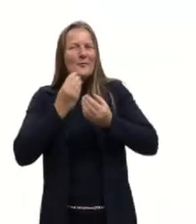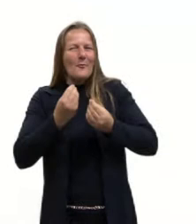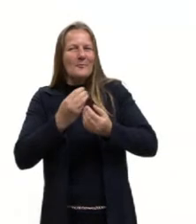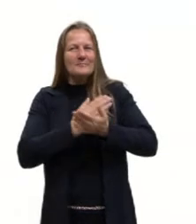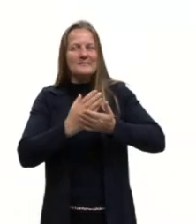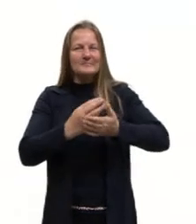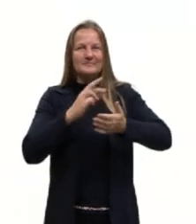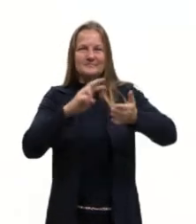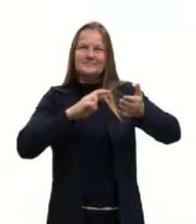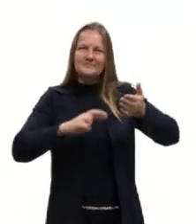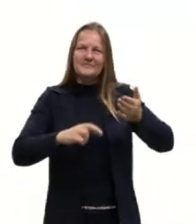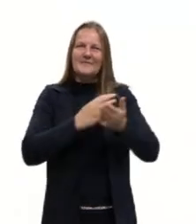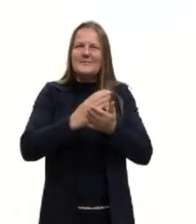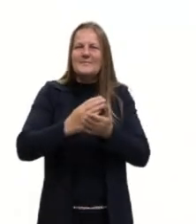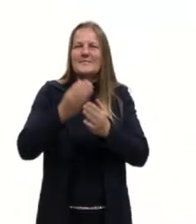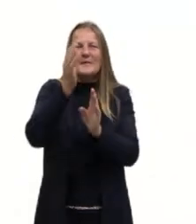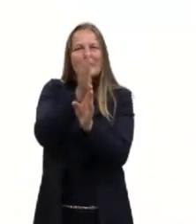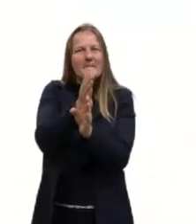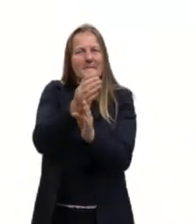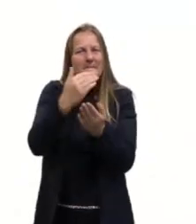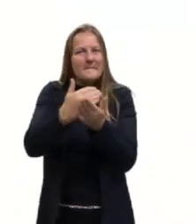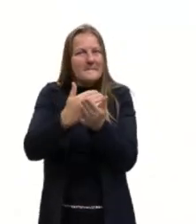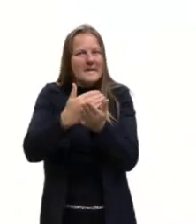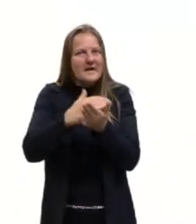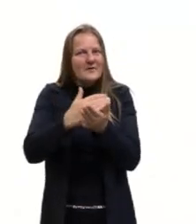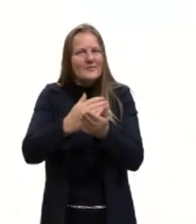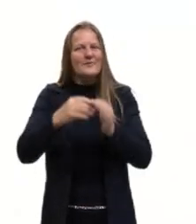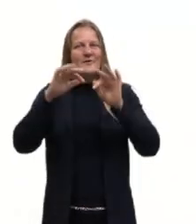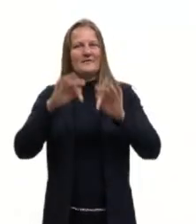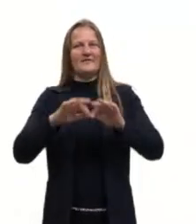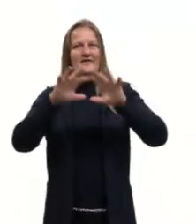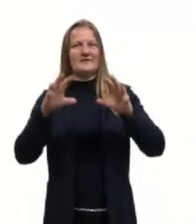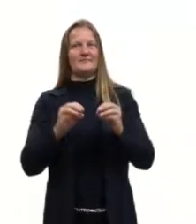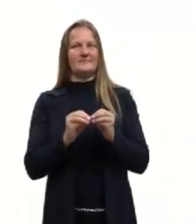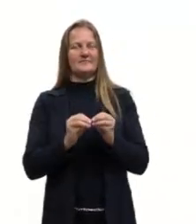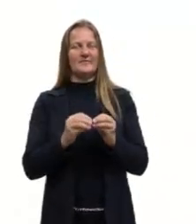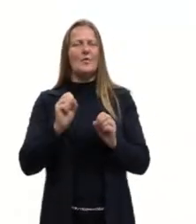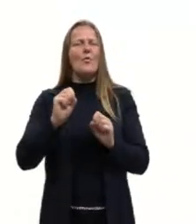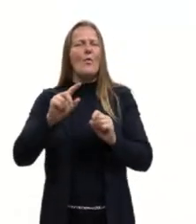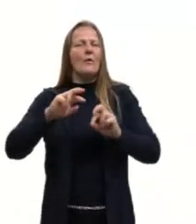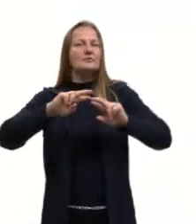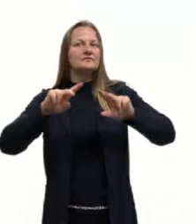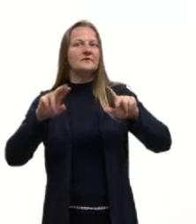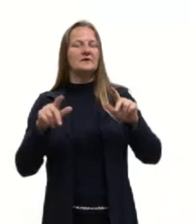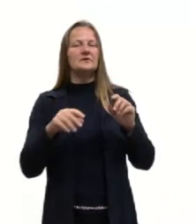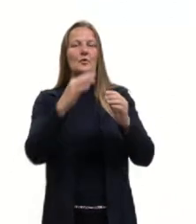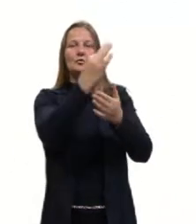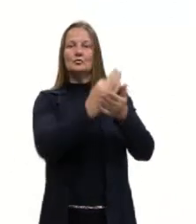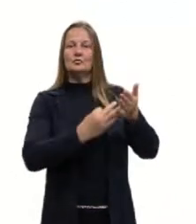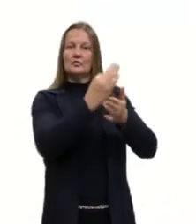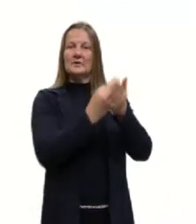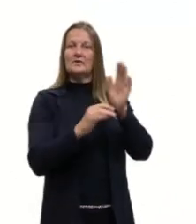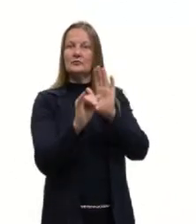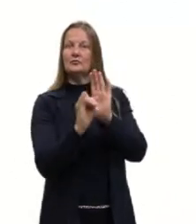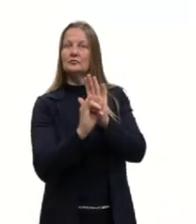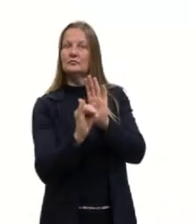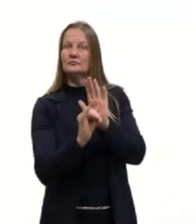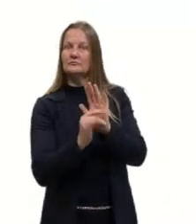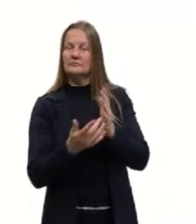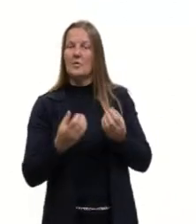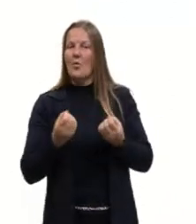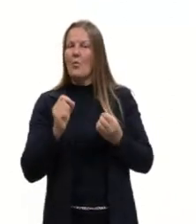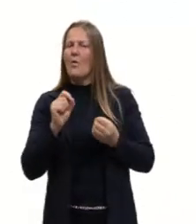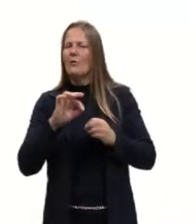meio e fim em relação a qual a diferença da redação para o texto narrativo